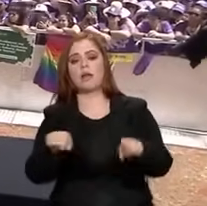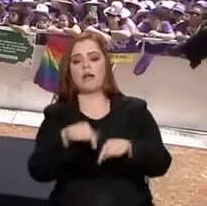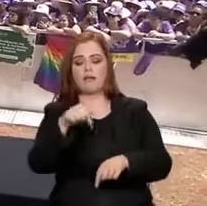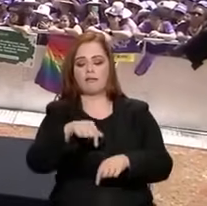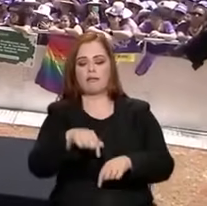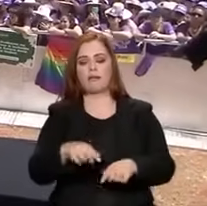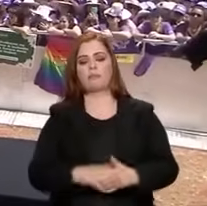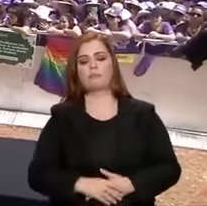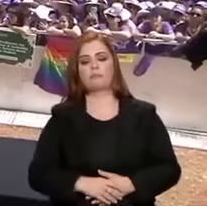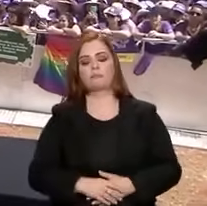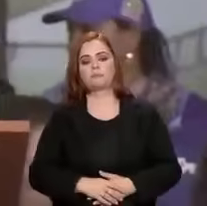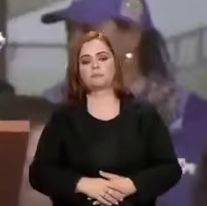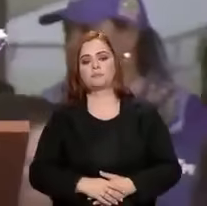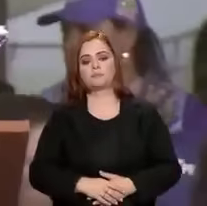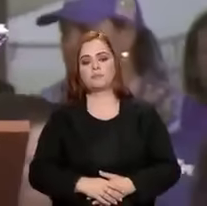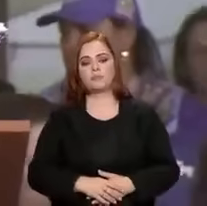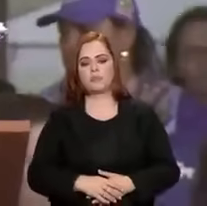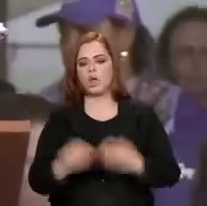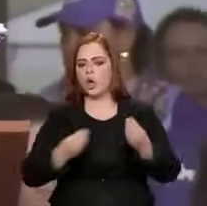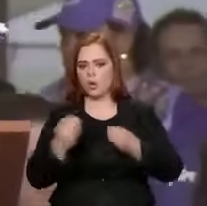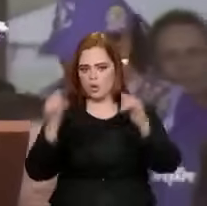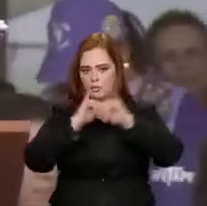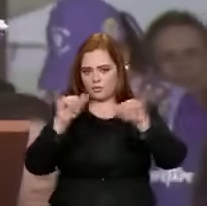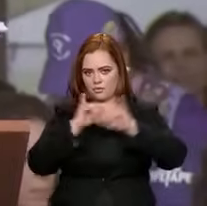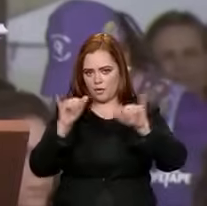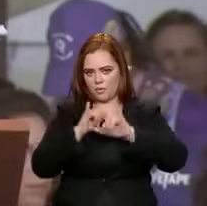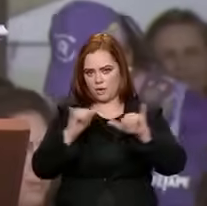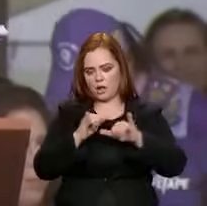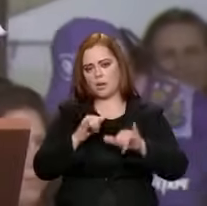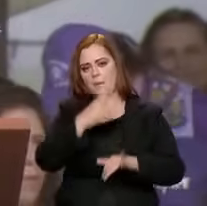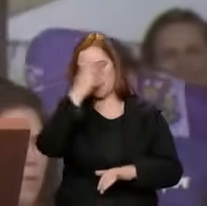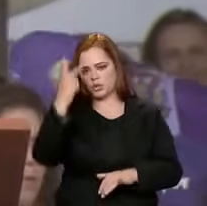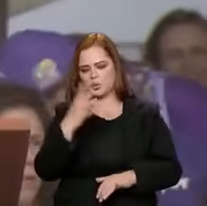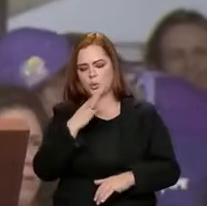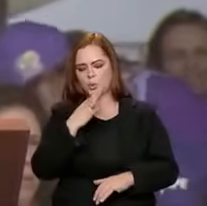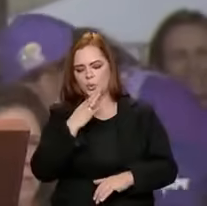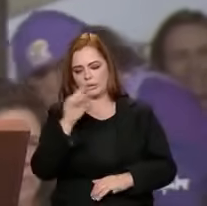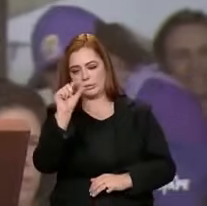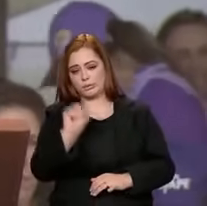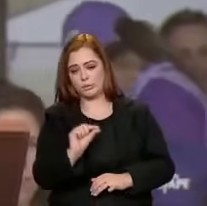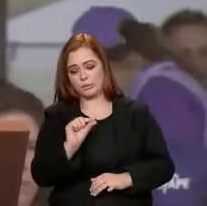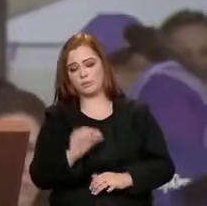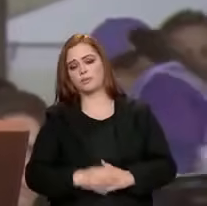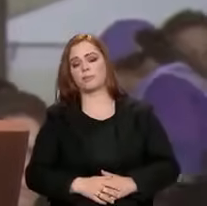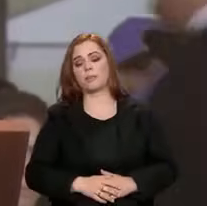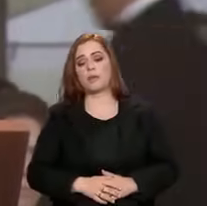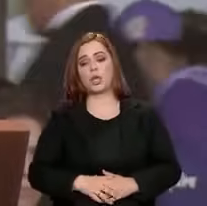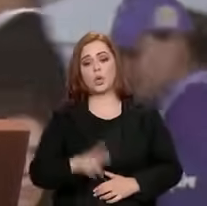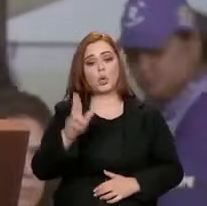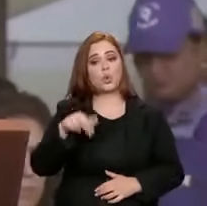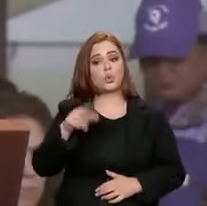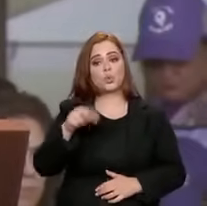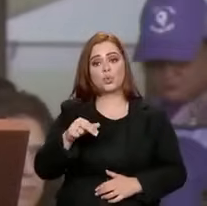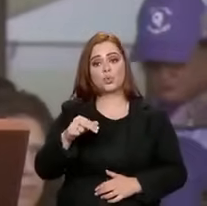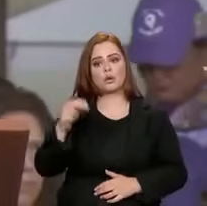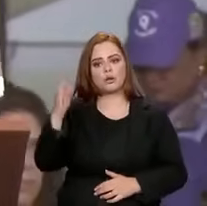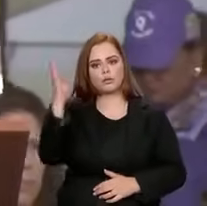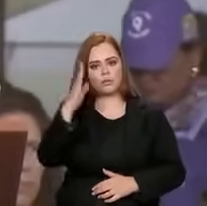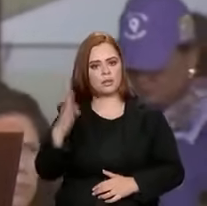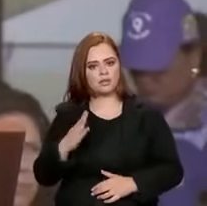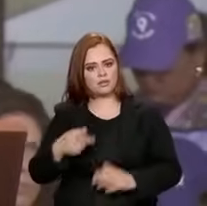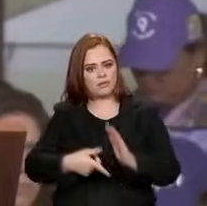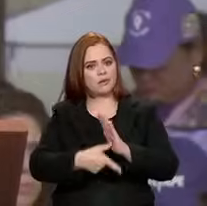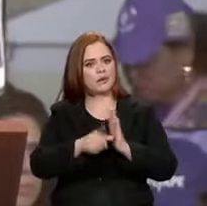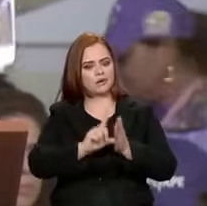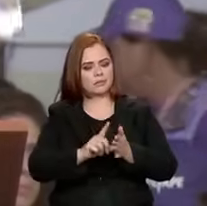tem como diz uma pessoa que vocês conhece pouco nunca antes da história desse Brasil se